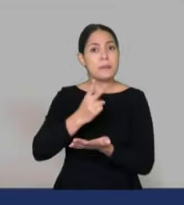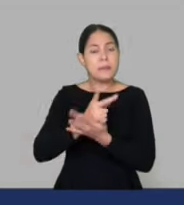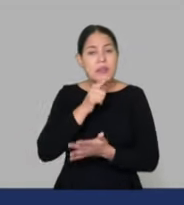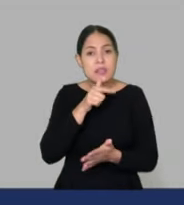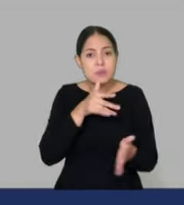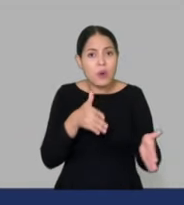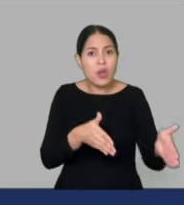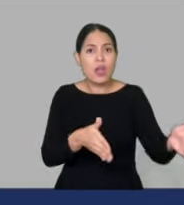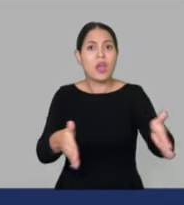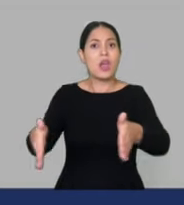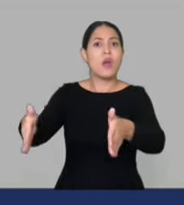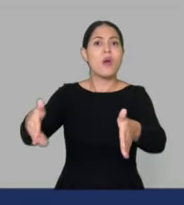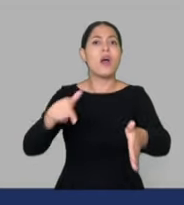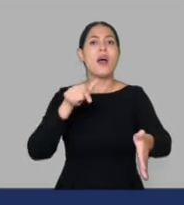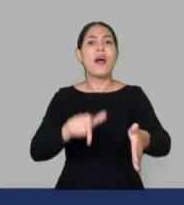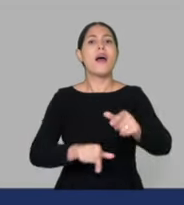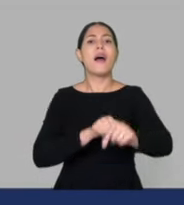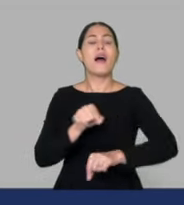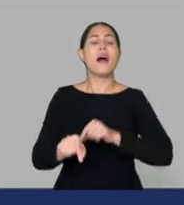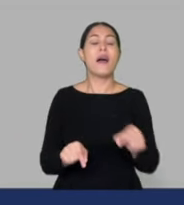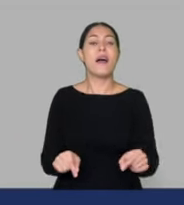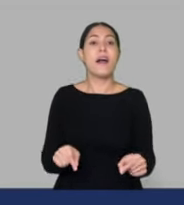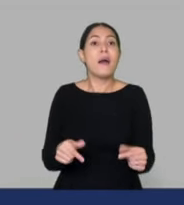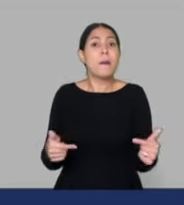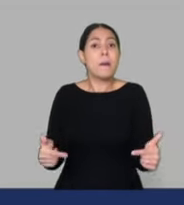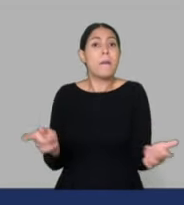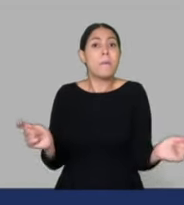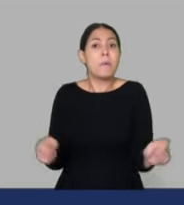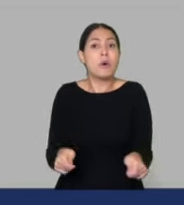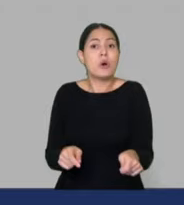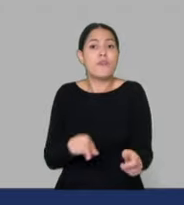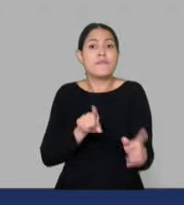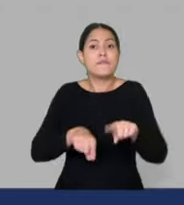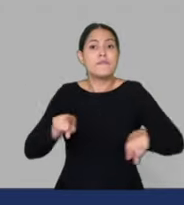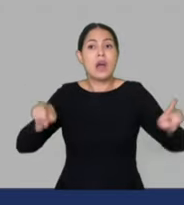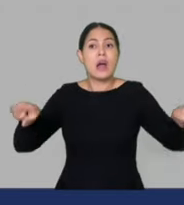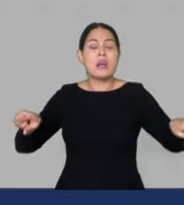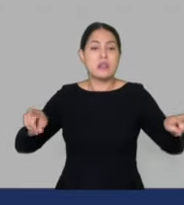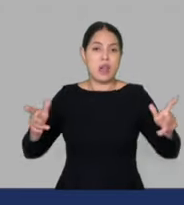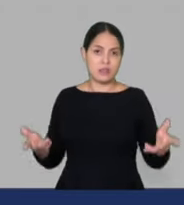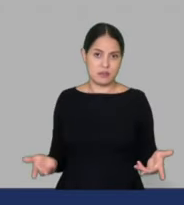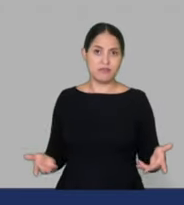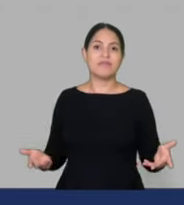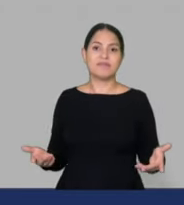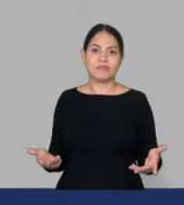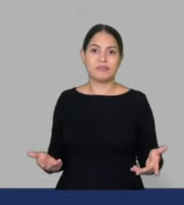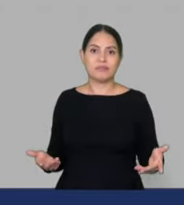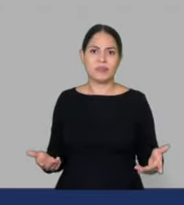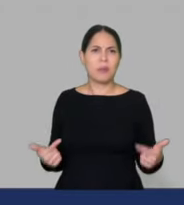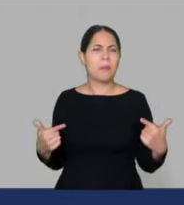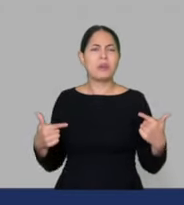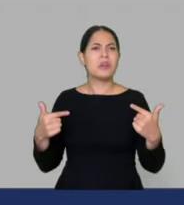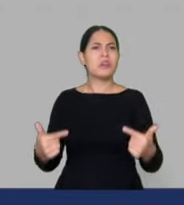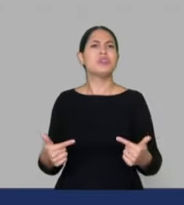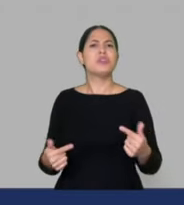pode instantaneamente entrar em operação para compensar as variações das renováveis. Com os ativos da Eletrobras, o Brasil